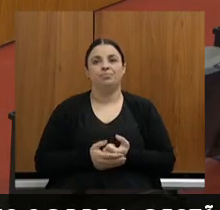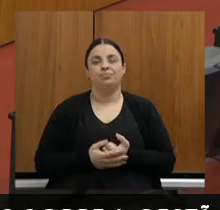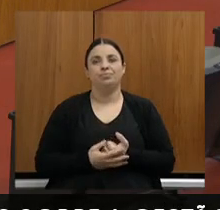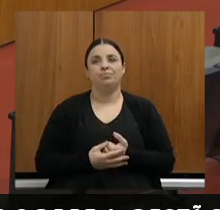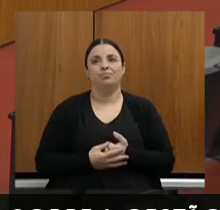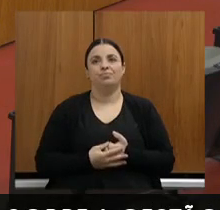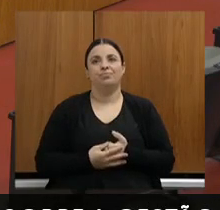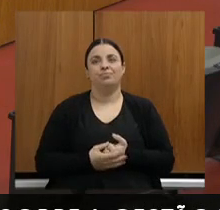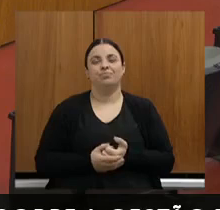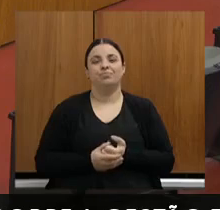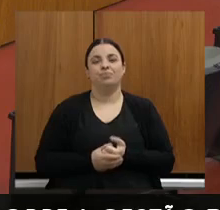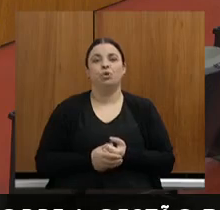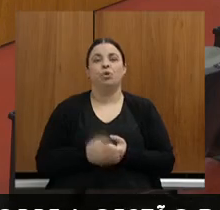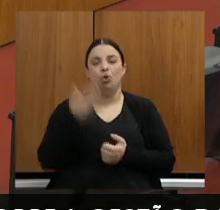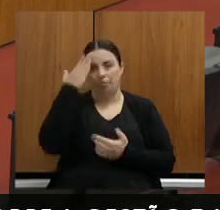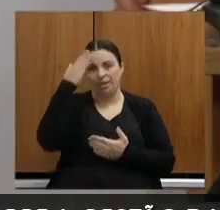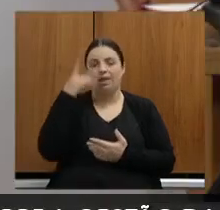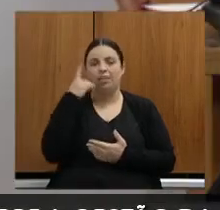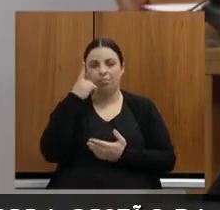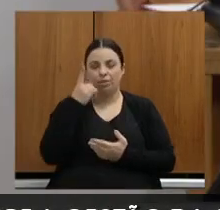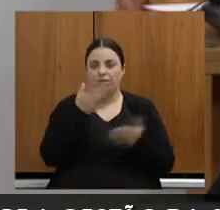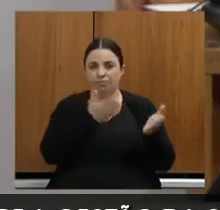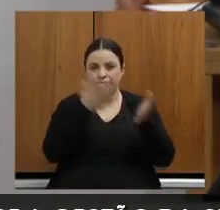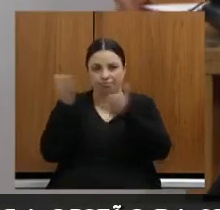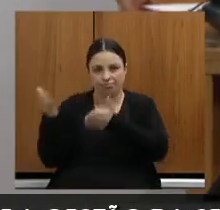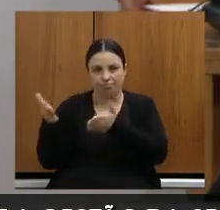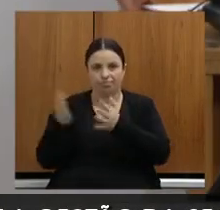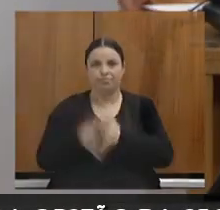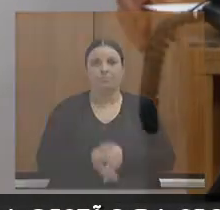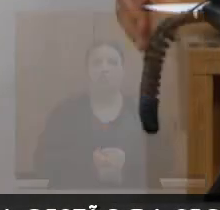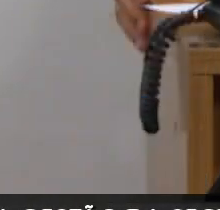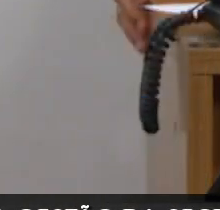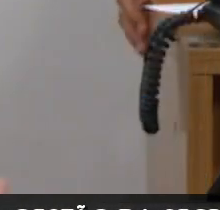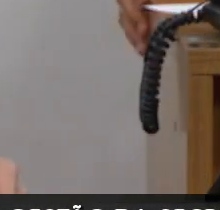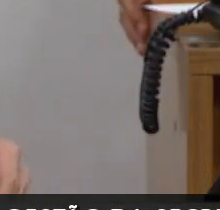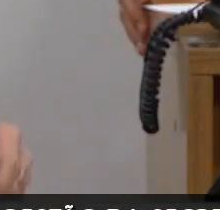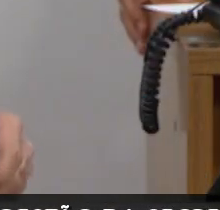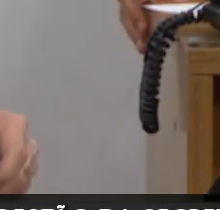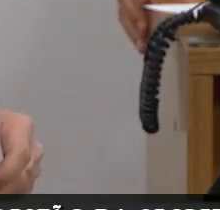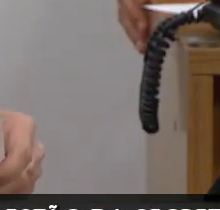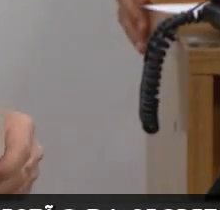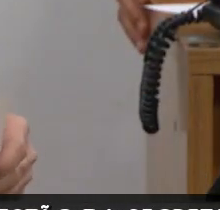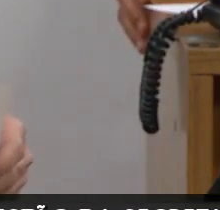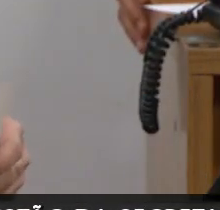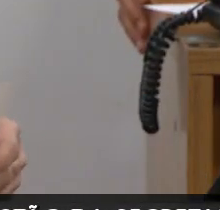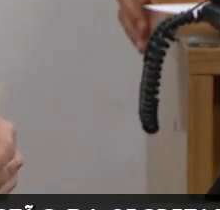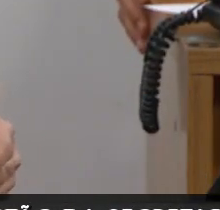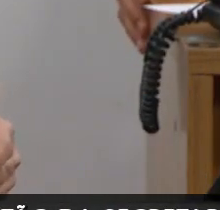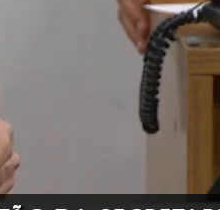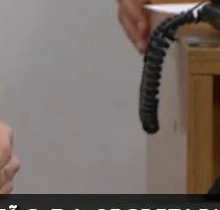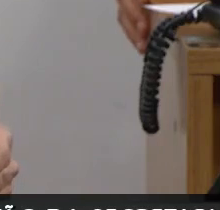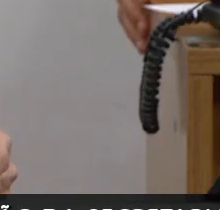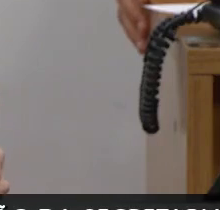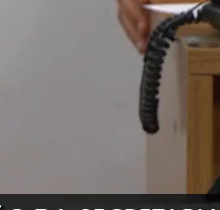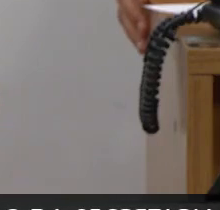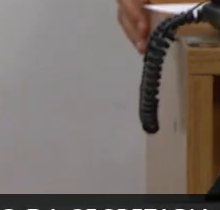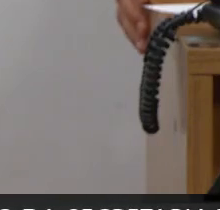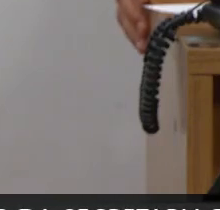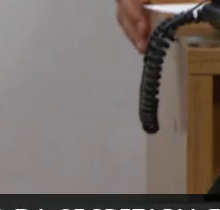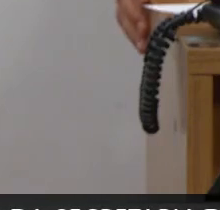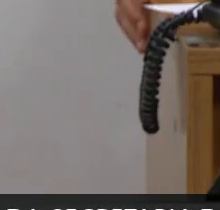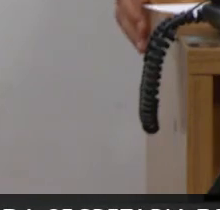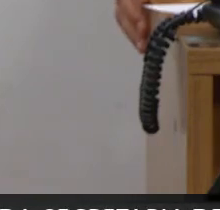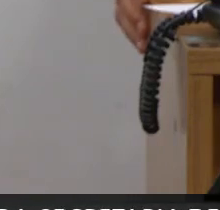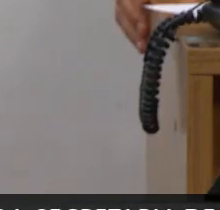tô ligado que tu tá pode volta a palavra Obrigado fé com a palavra o deputado Carlos Pimenta